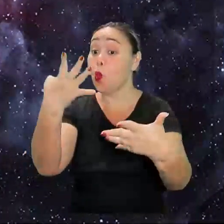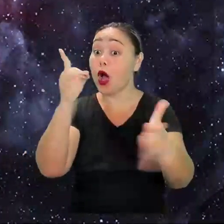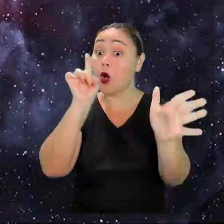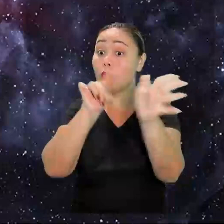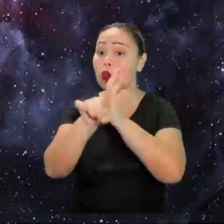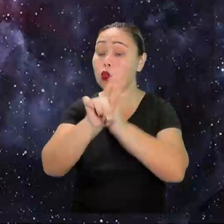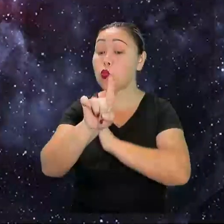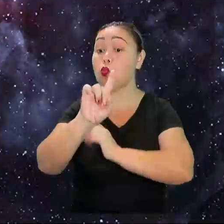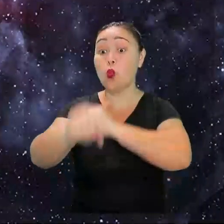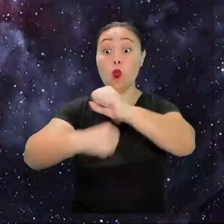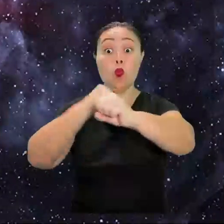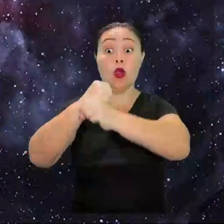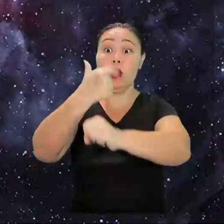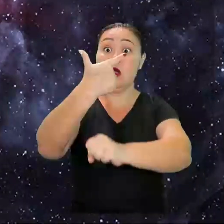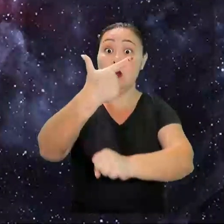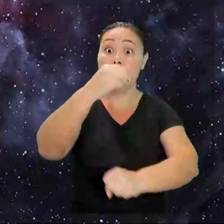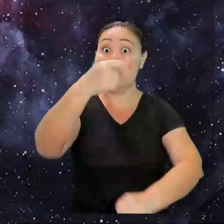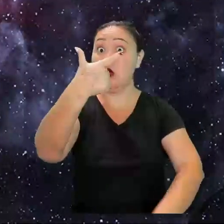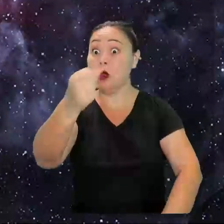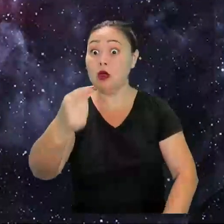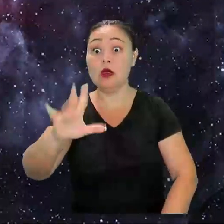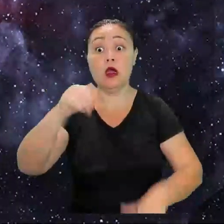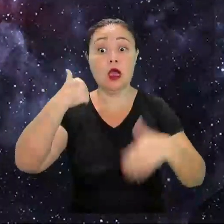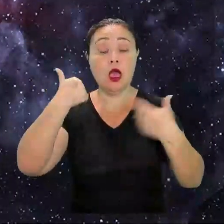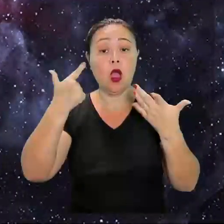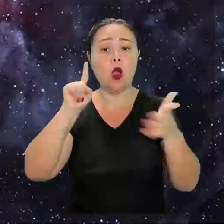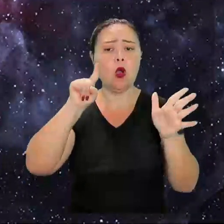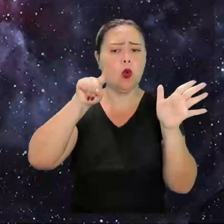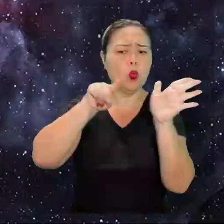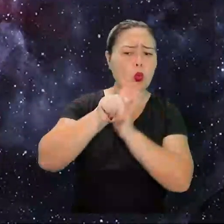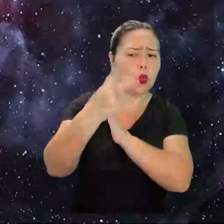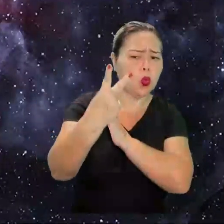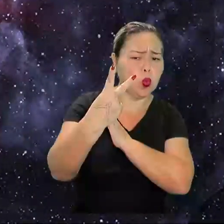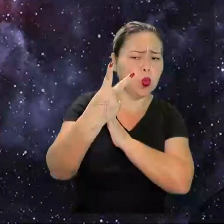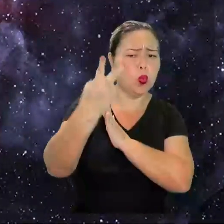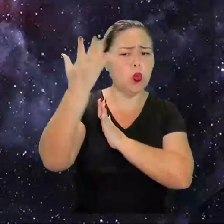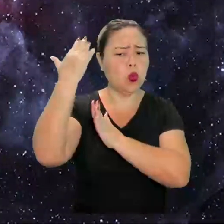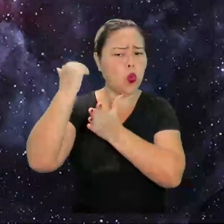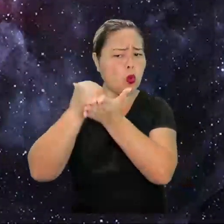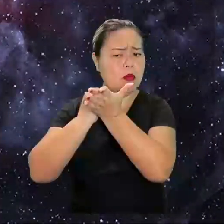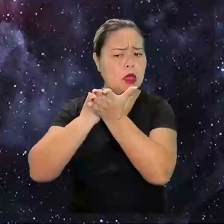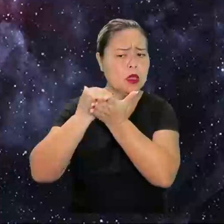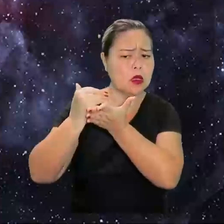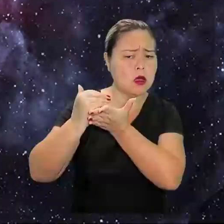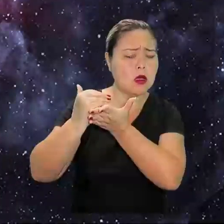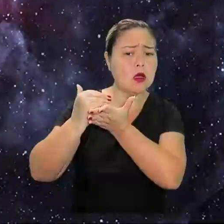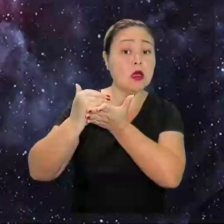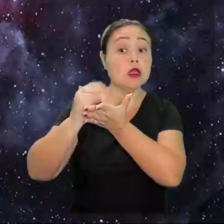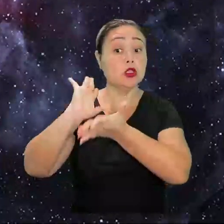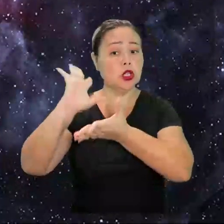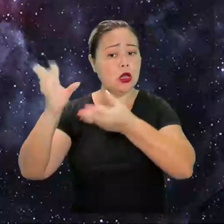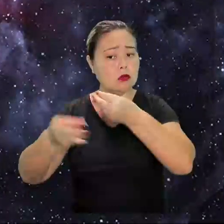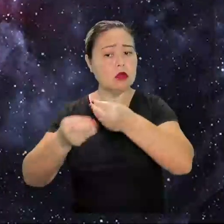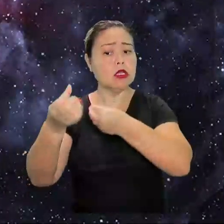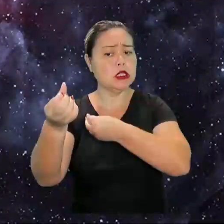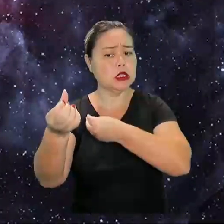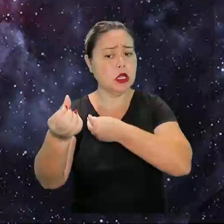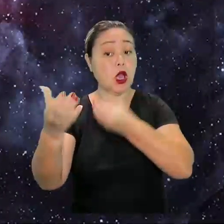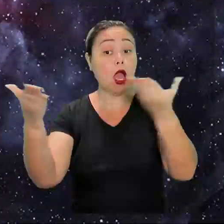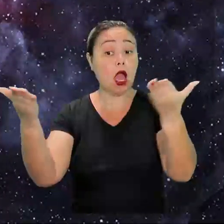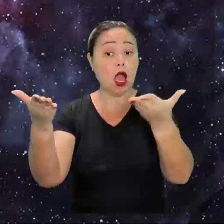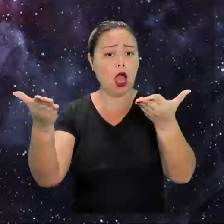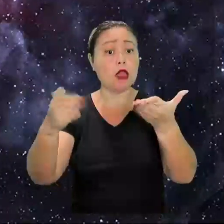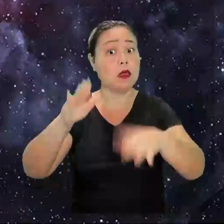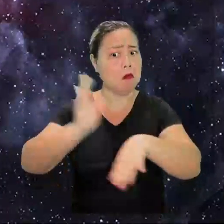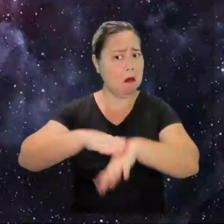questões 2020. Então, eu não lembro se foram 2 no começo, já foram 6. Aí tem mais as aulas de